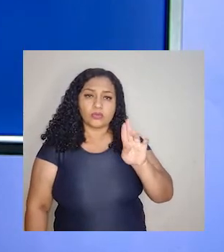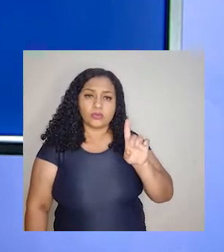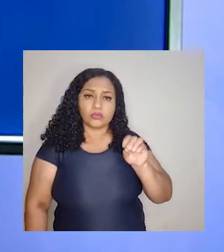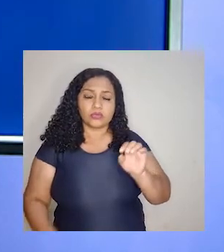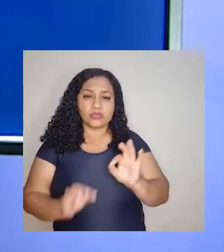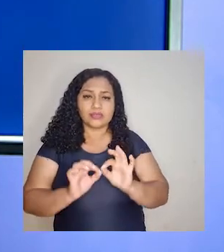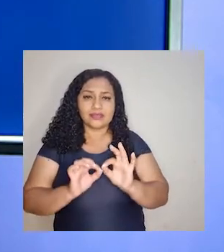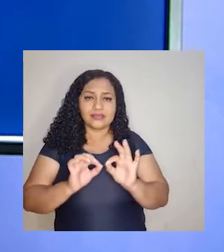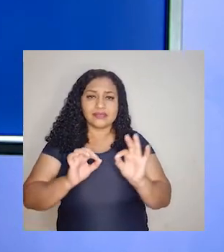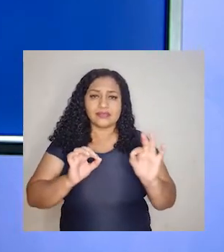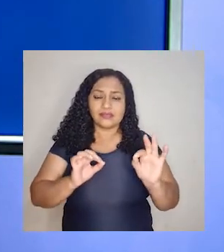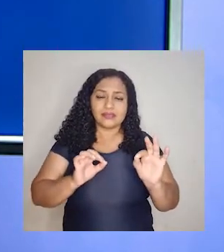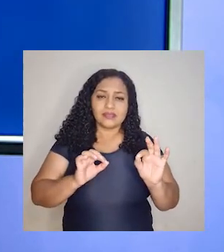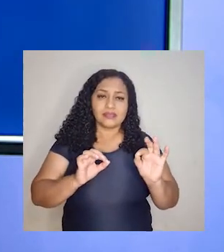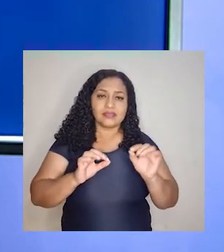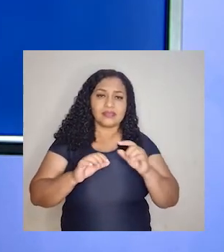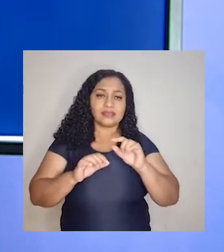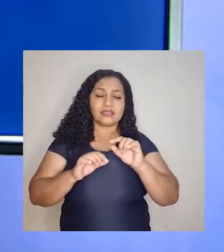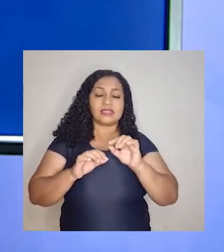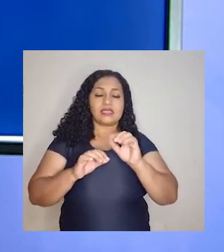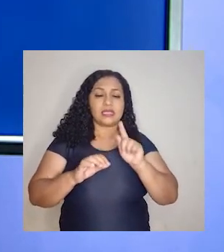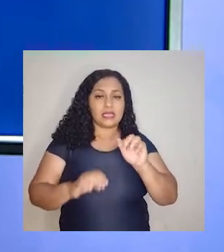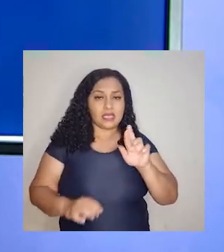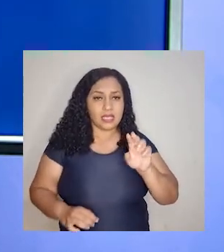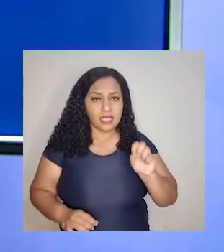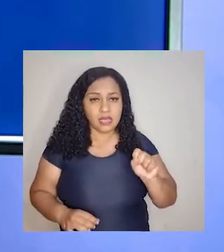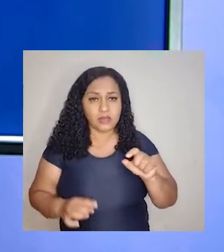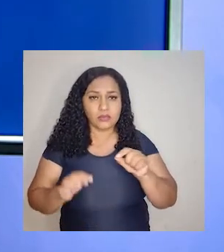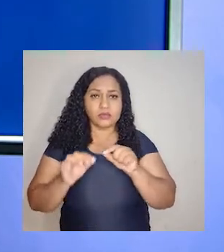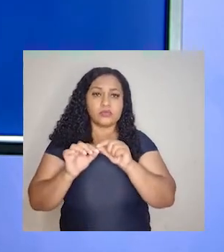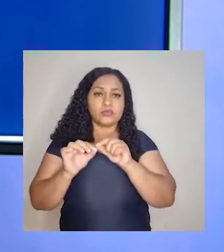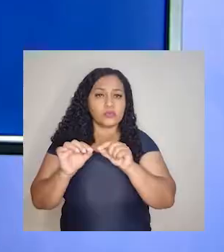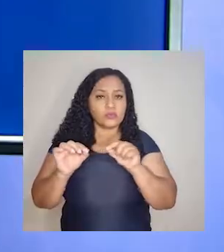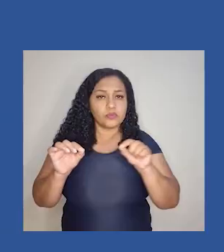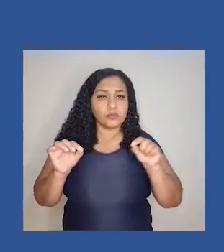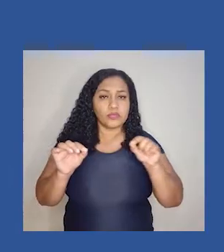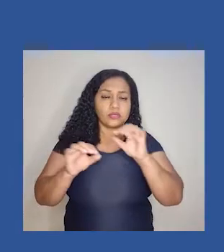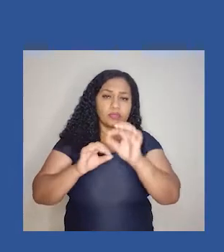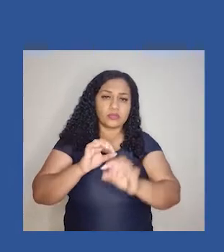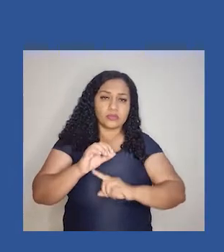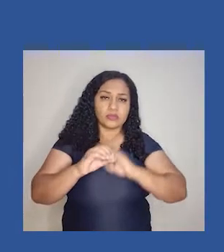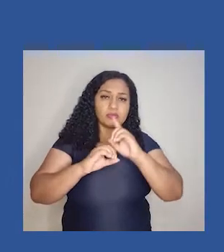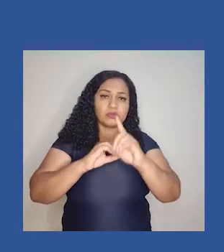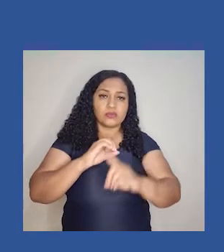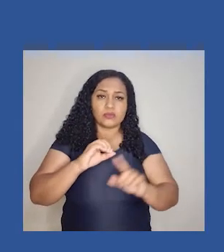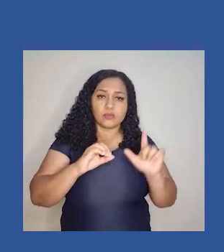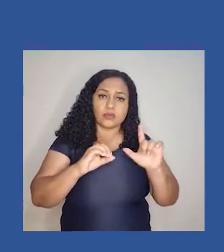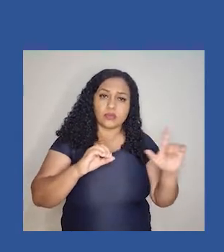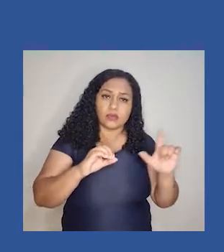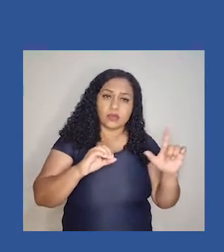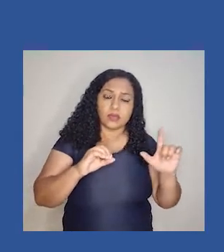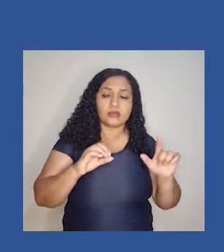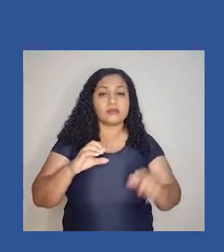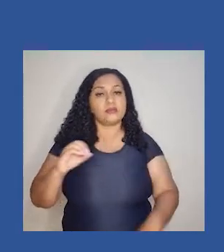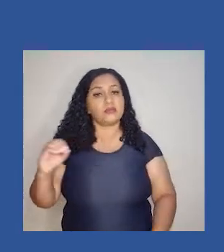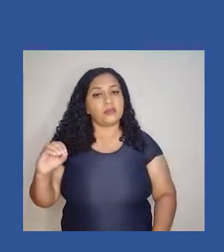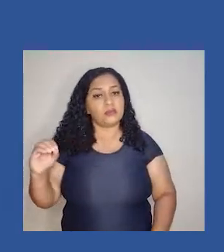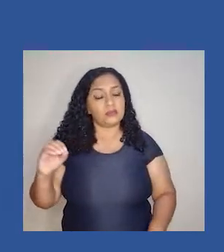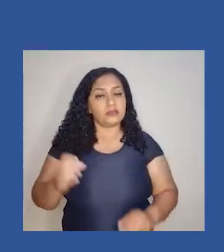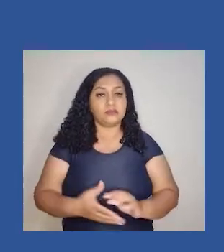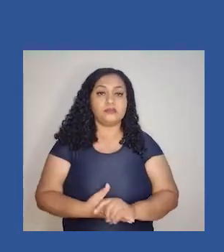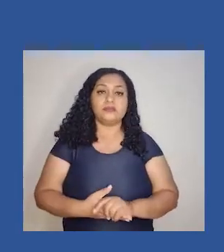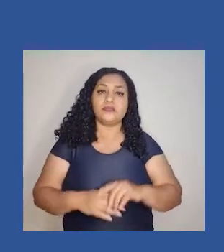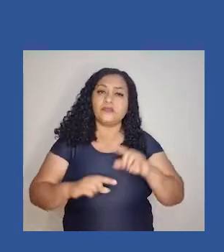Salon Longitude é a distância em graus do meridiano de Goiânia mexer tanto